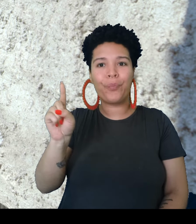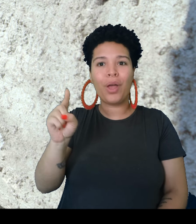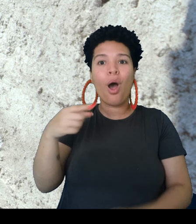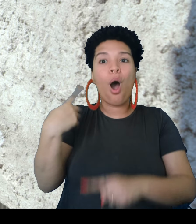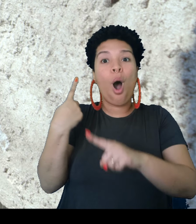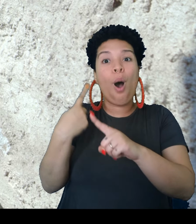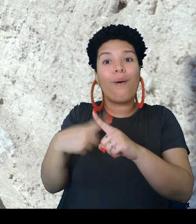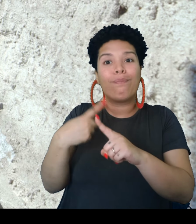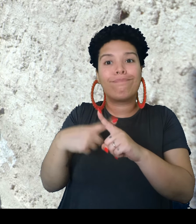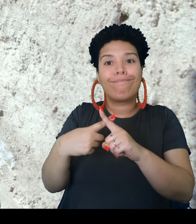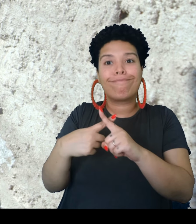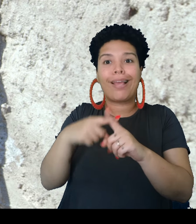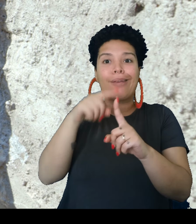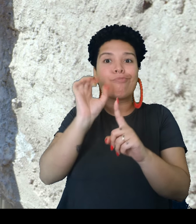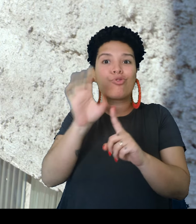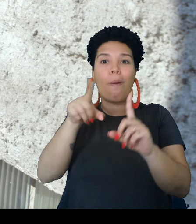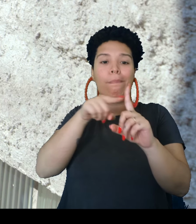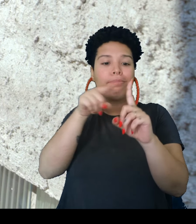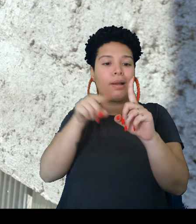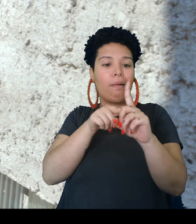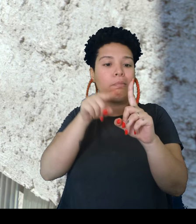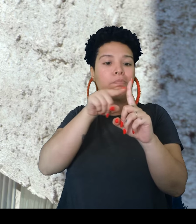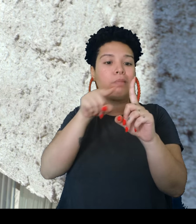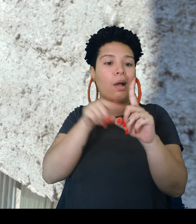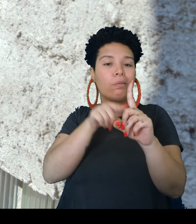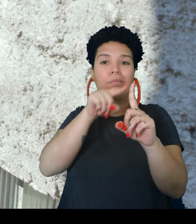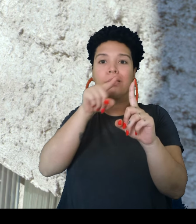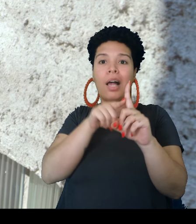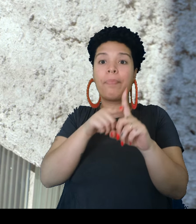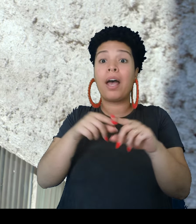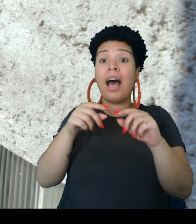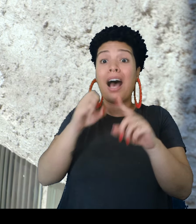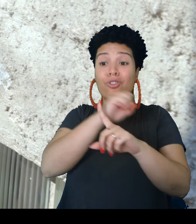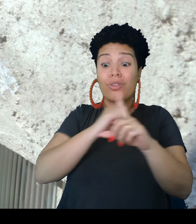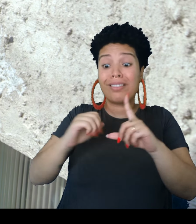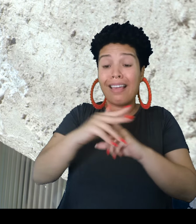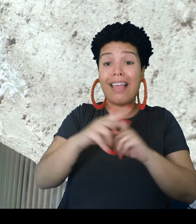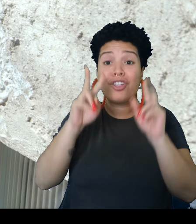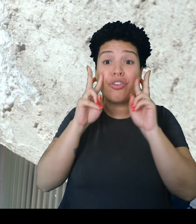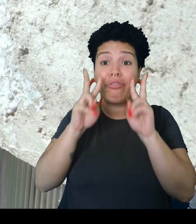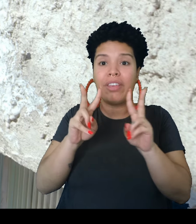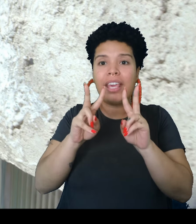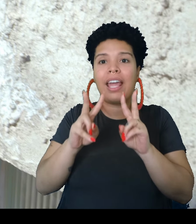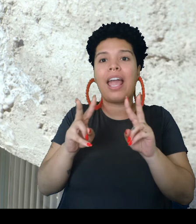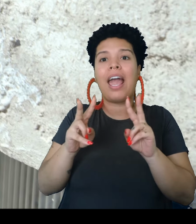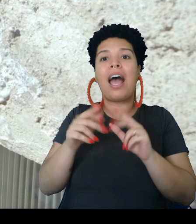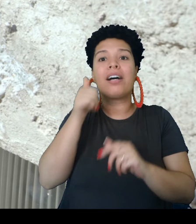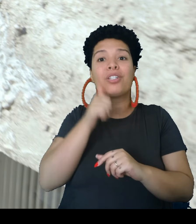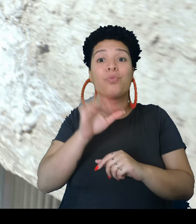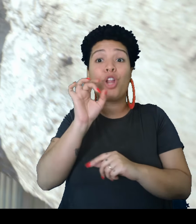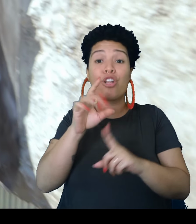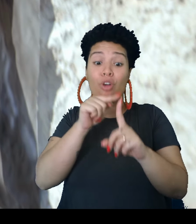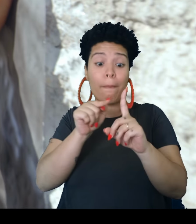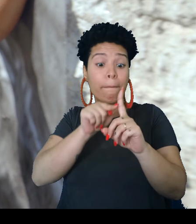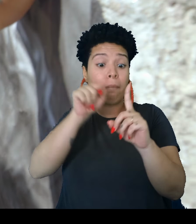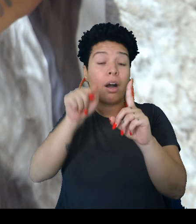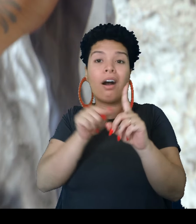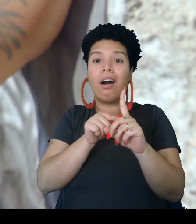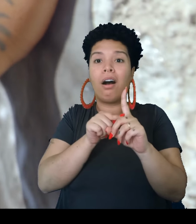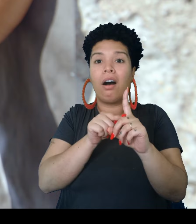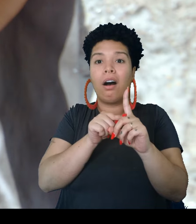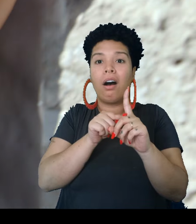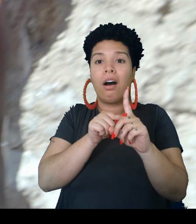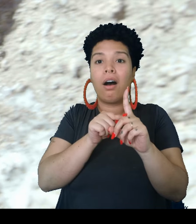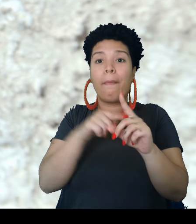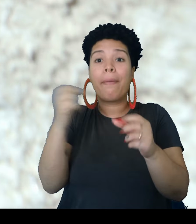Segunda Guerra Mundial. Simone de Beauvoir pregava que a melhor forma da mulher sair desse lugar subserviente ao marido seria